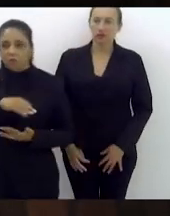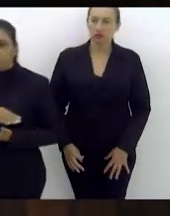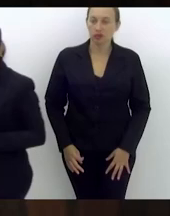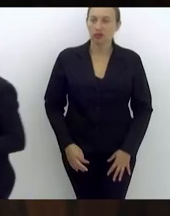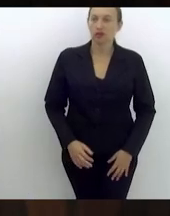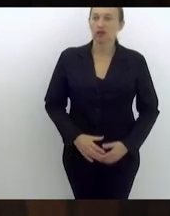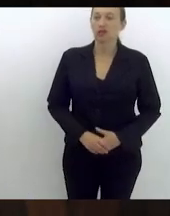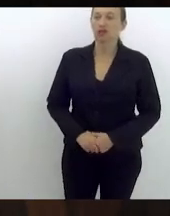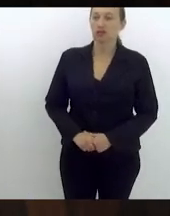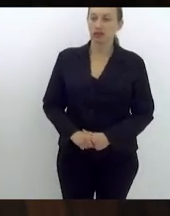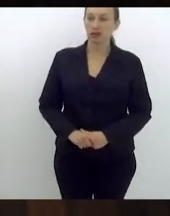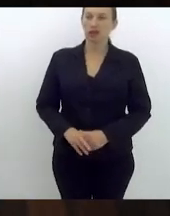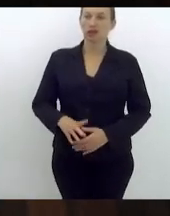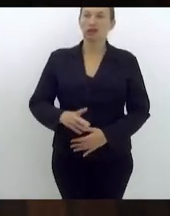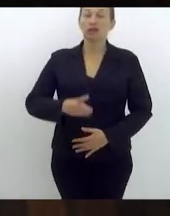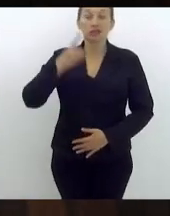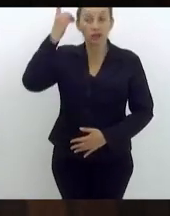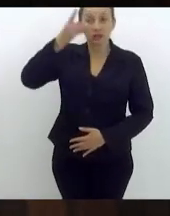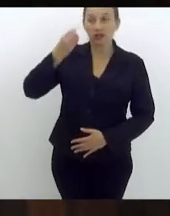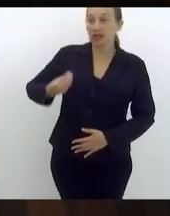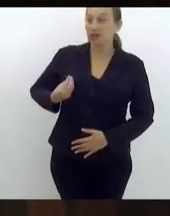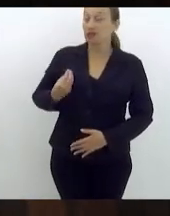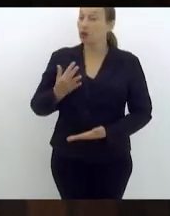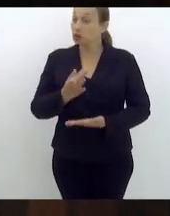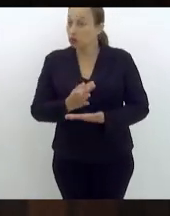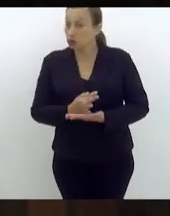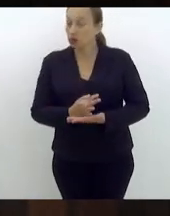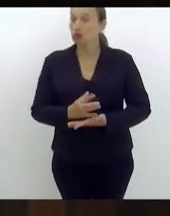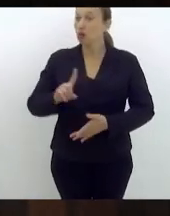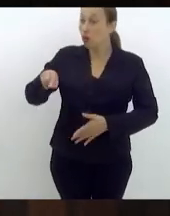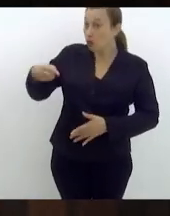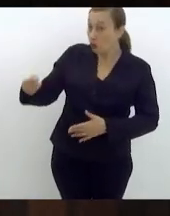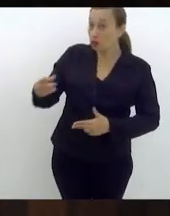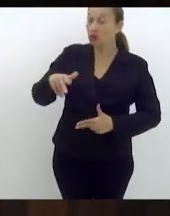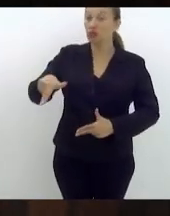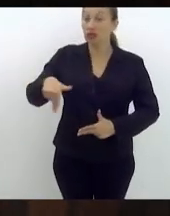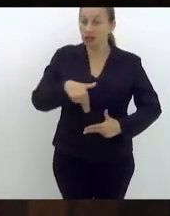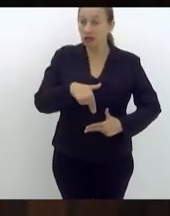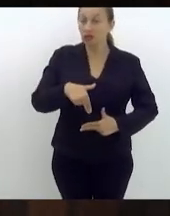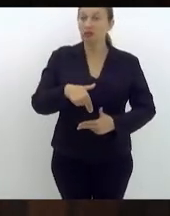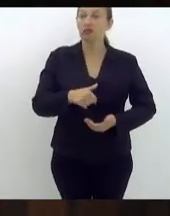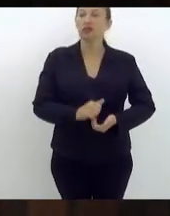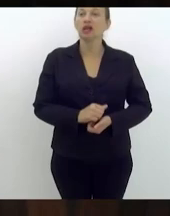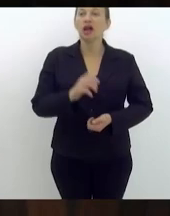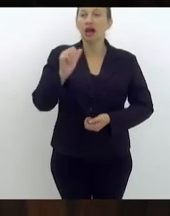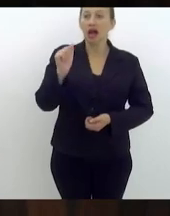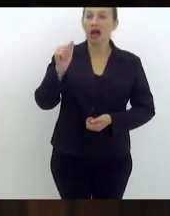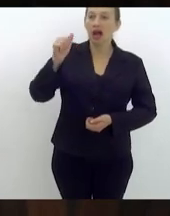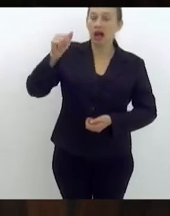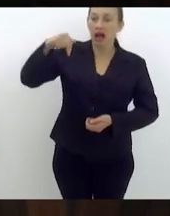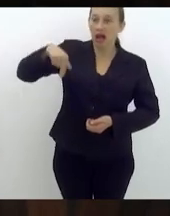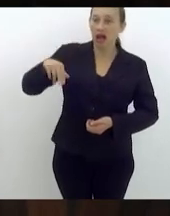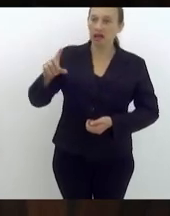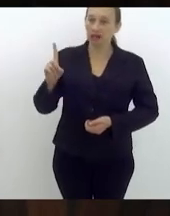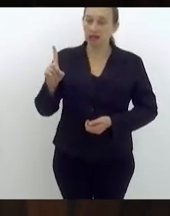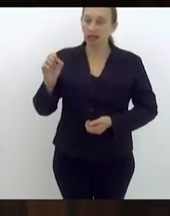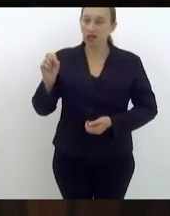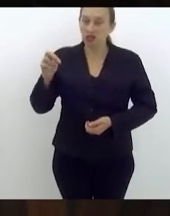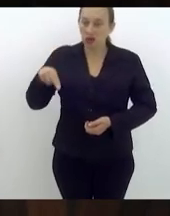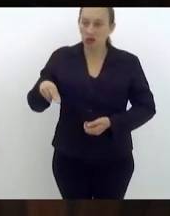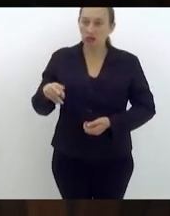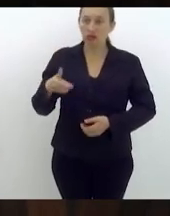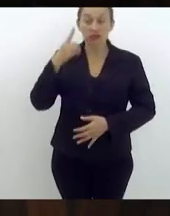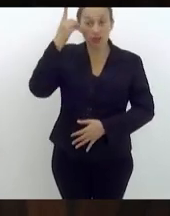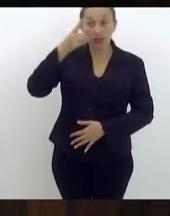Deputado Elton não se encontra presente próximo morador escrito Anderson Moraes Deputado